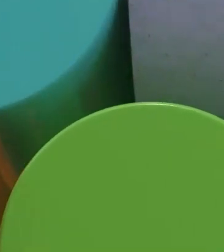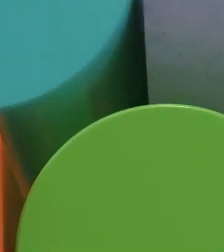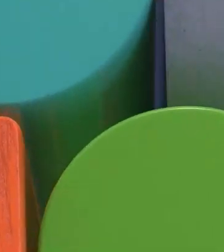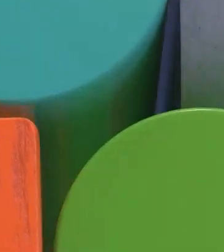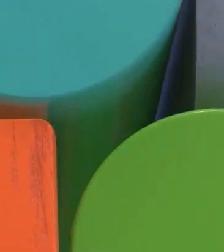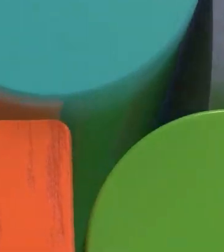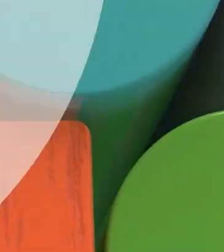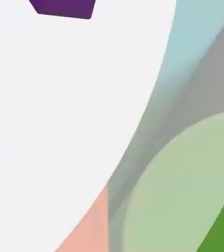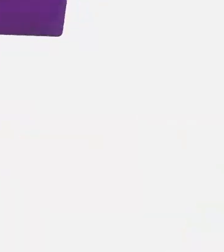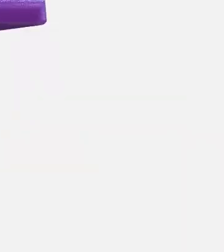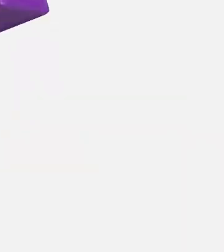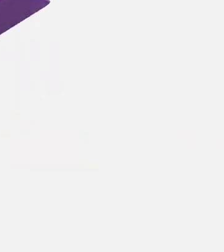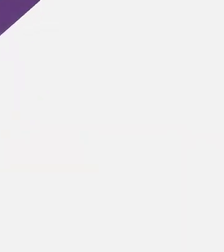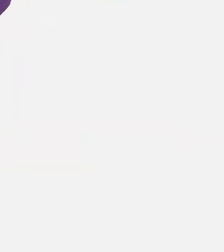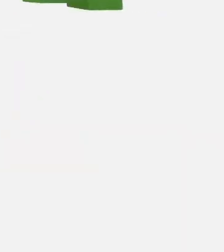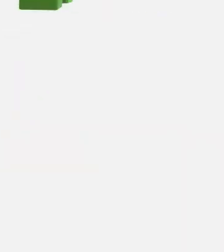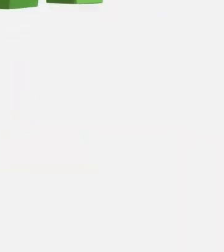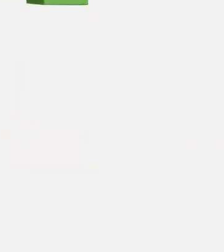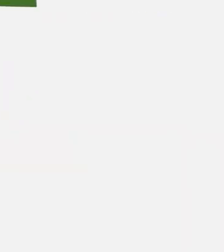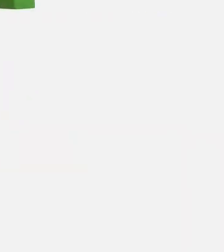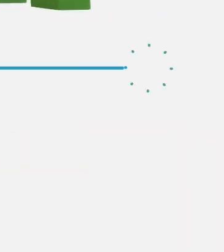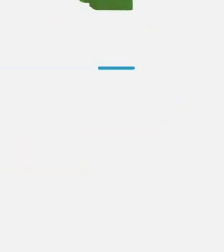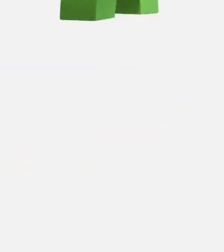Tchau, tchau.